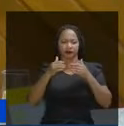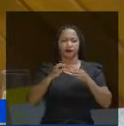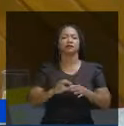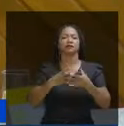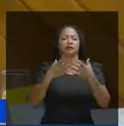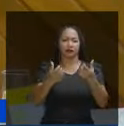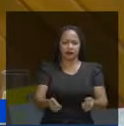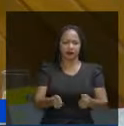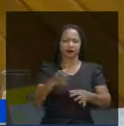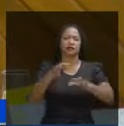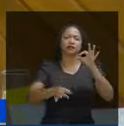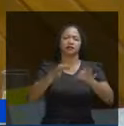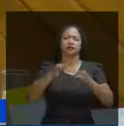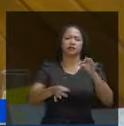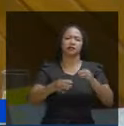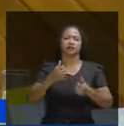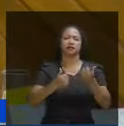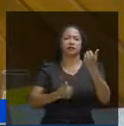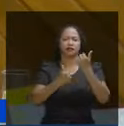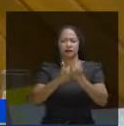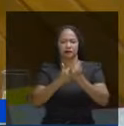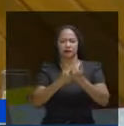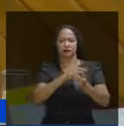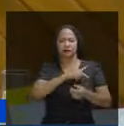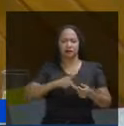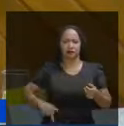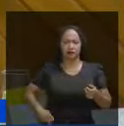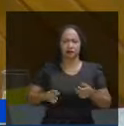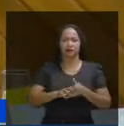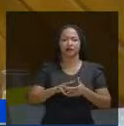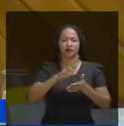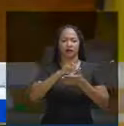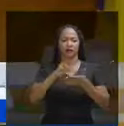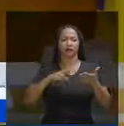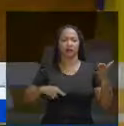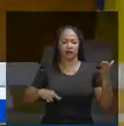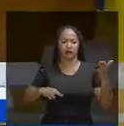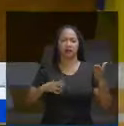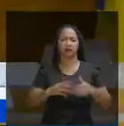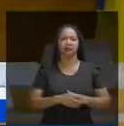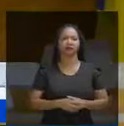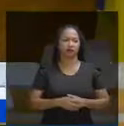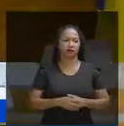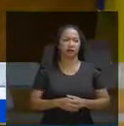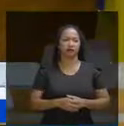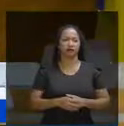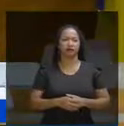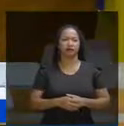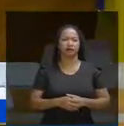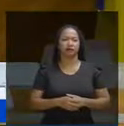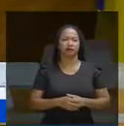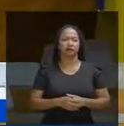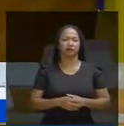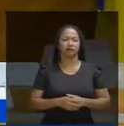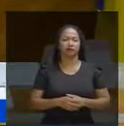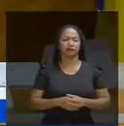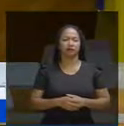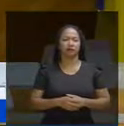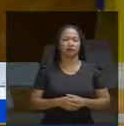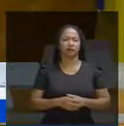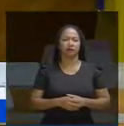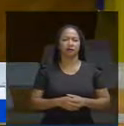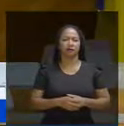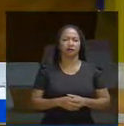pelo juiz, vice-presidente, relator da ação mandamental. É o relatório. É, com a palavra, o desembargador Carmo